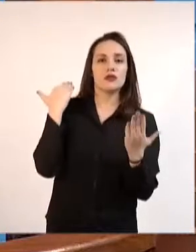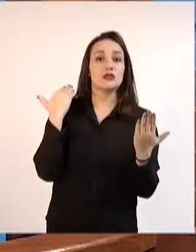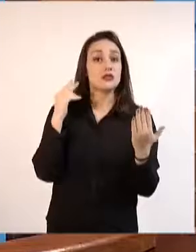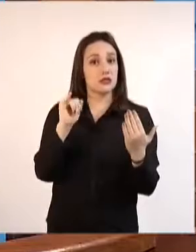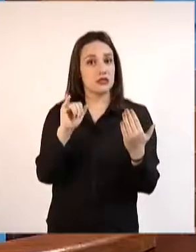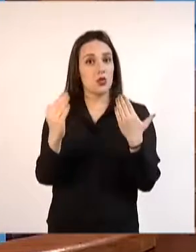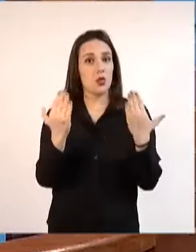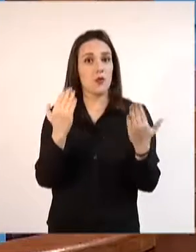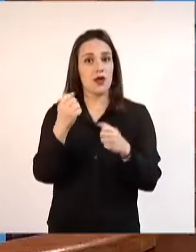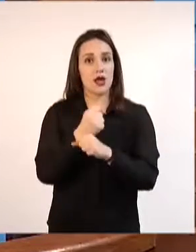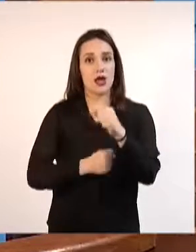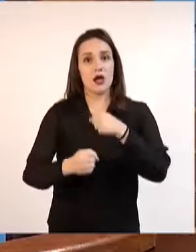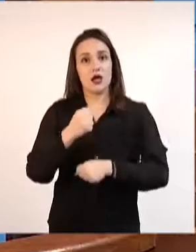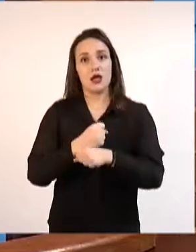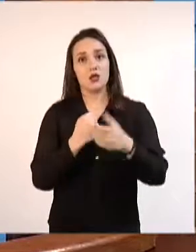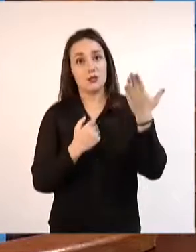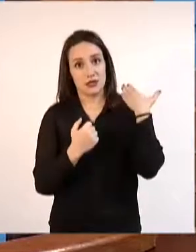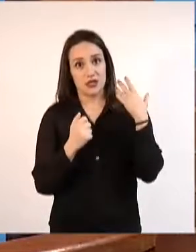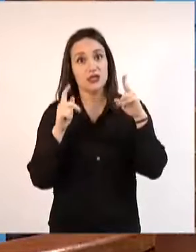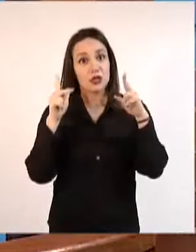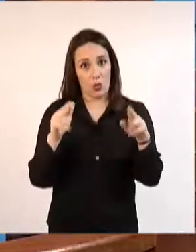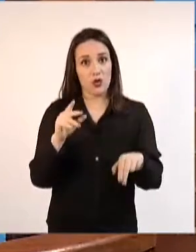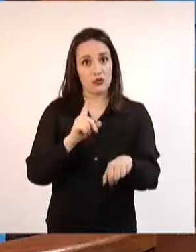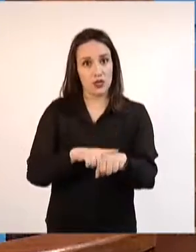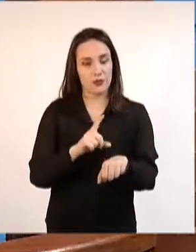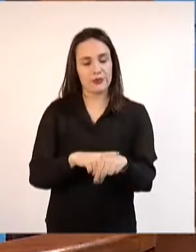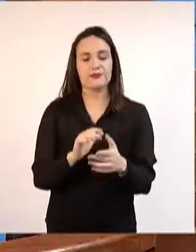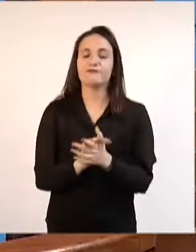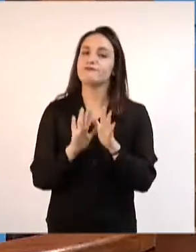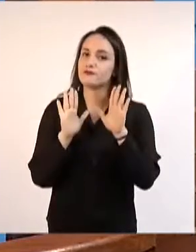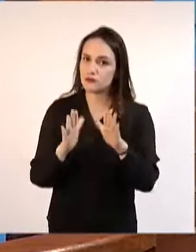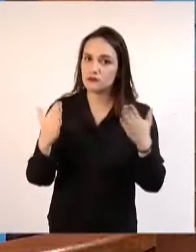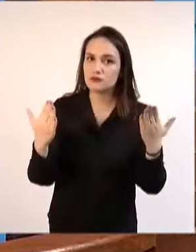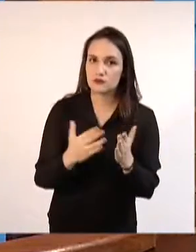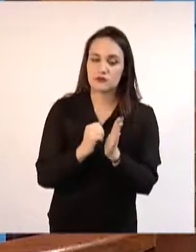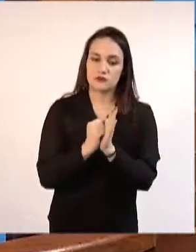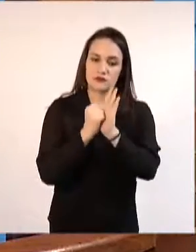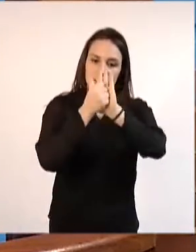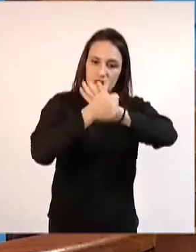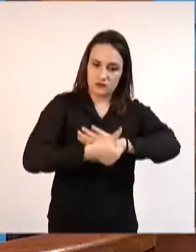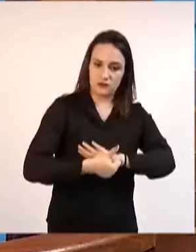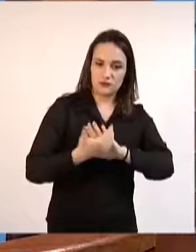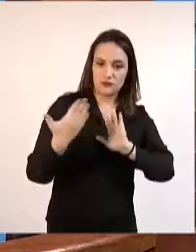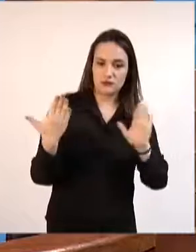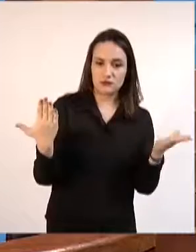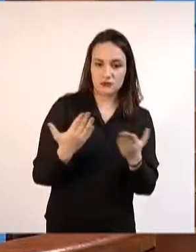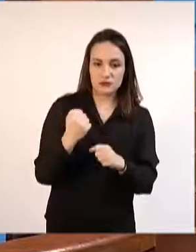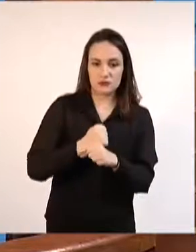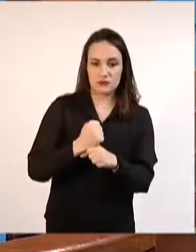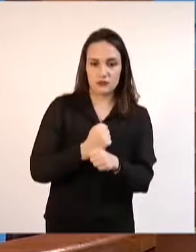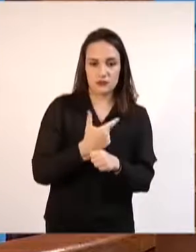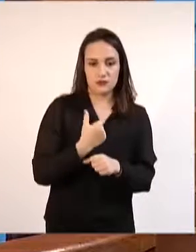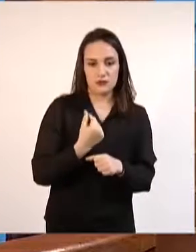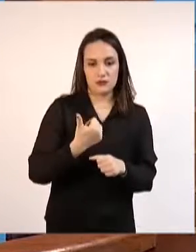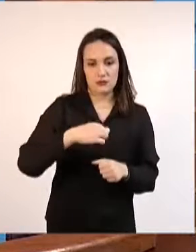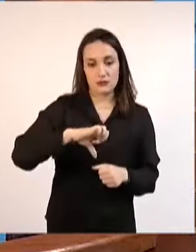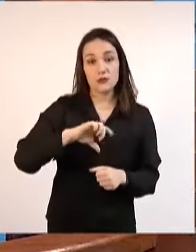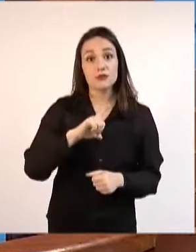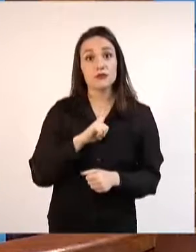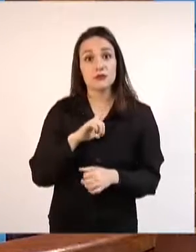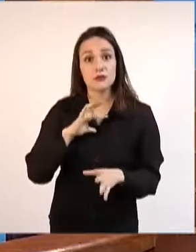ano passado. Veja bem, eu vou repetir. Nos primeiros 6 meses, no primeiro semestre de 2019, nós